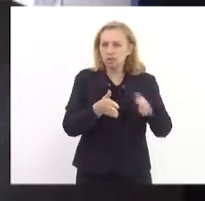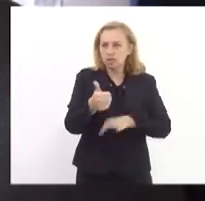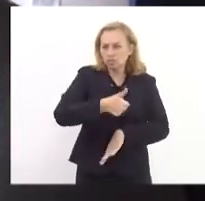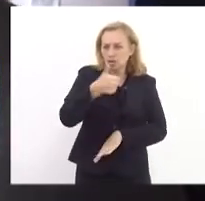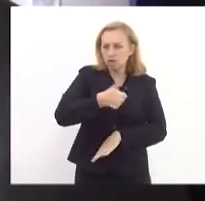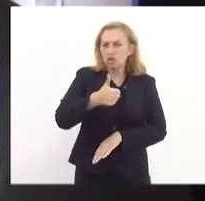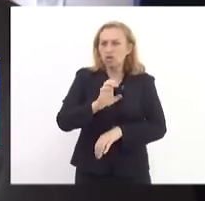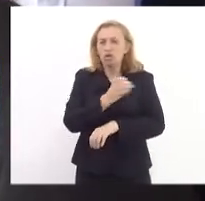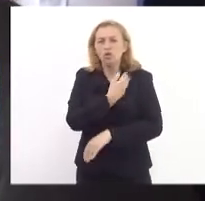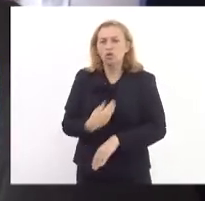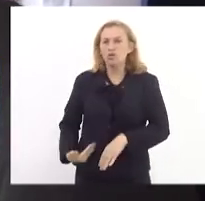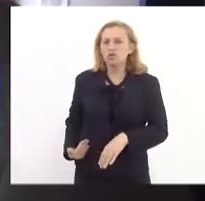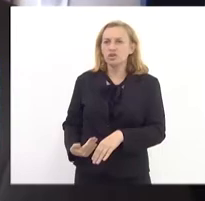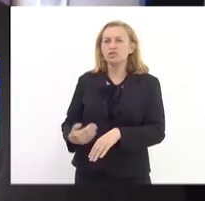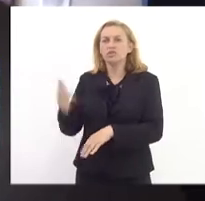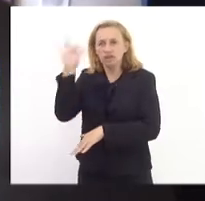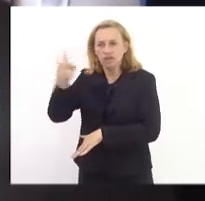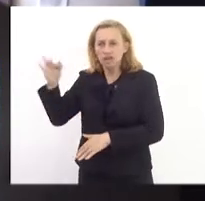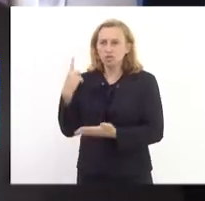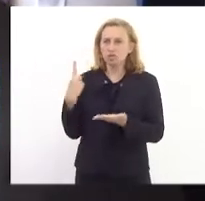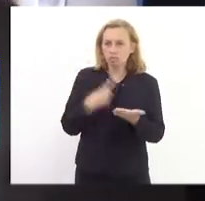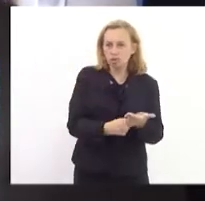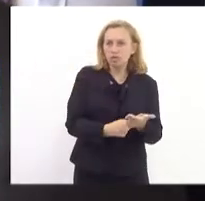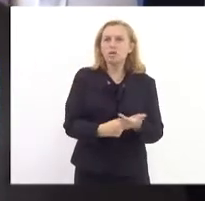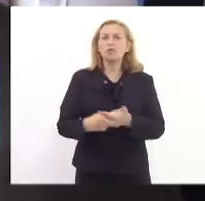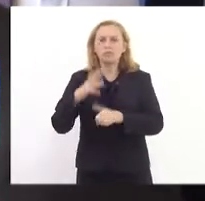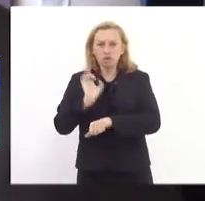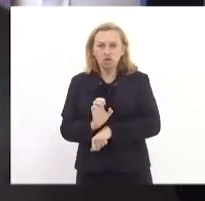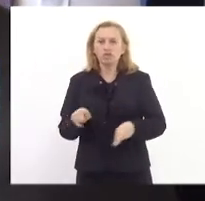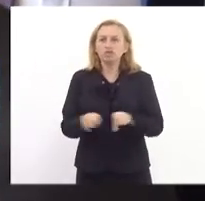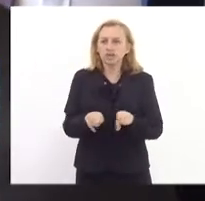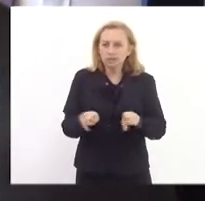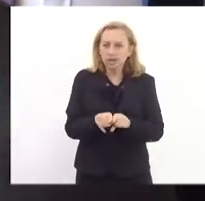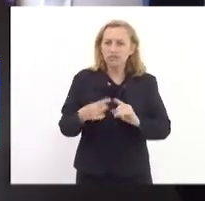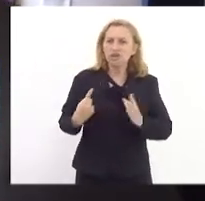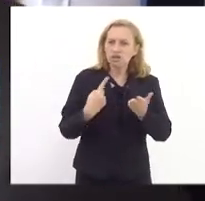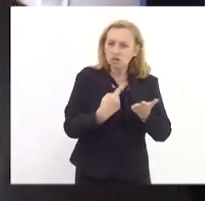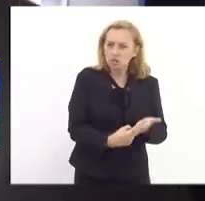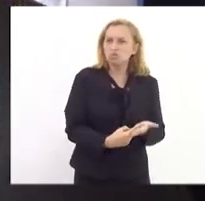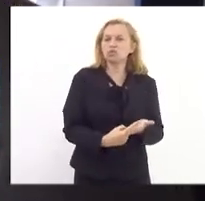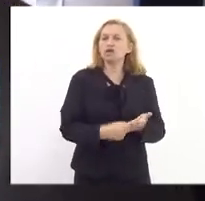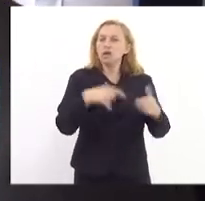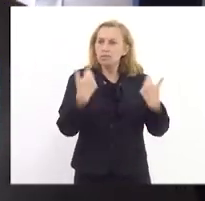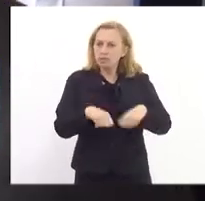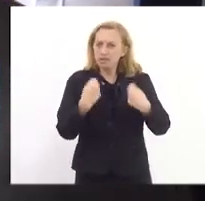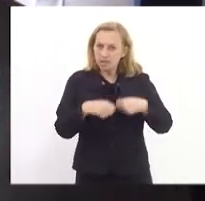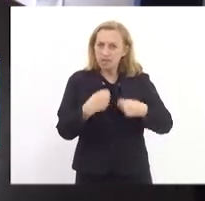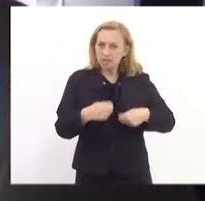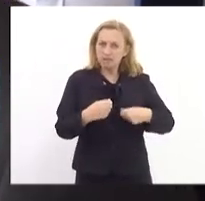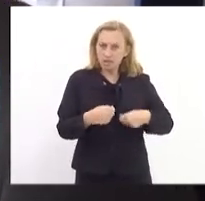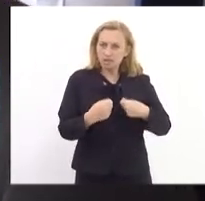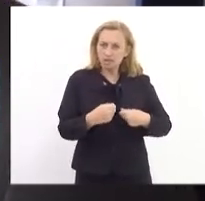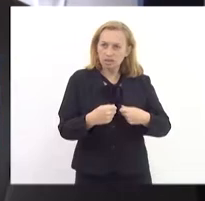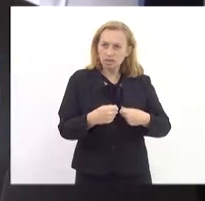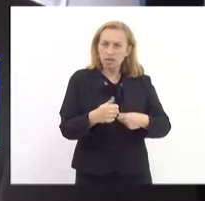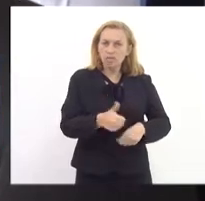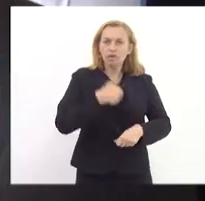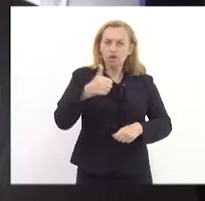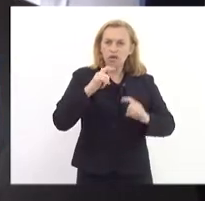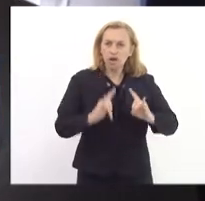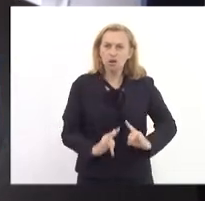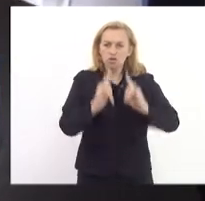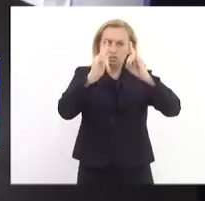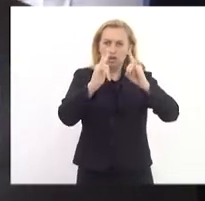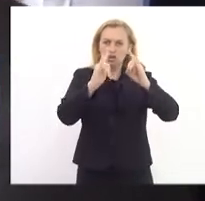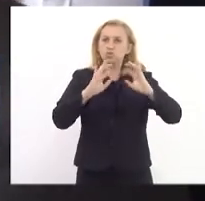que o governo federal se comprometeu a fazer, mas o Estado vai assumir a primeira fase dela, porque precisa, senão vão cair aqueles prédios todos. E